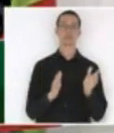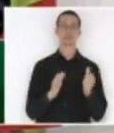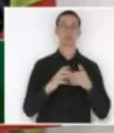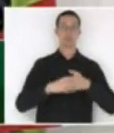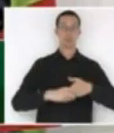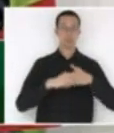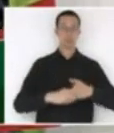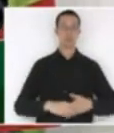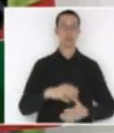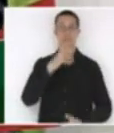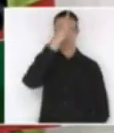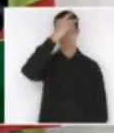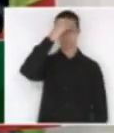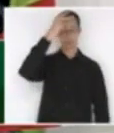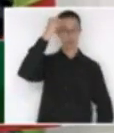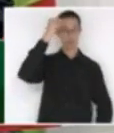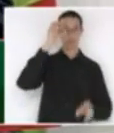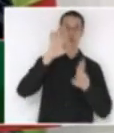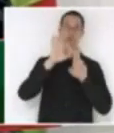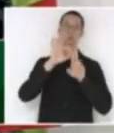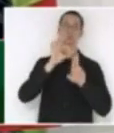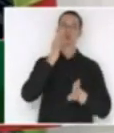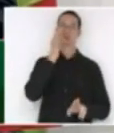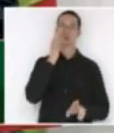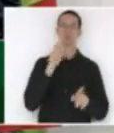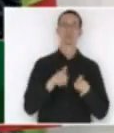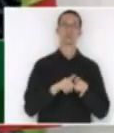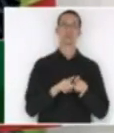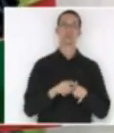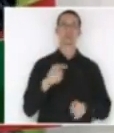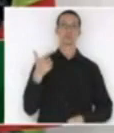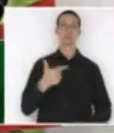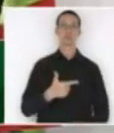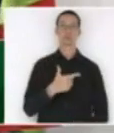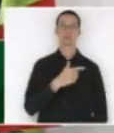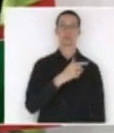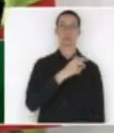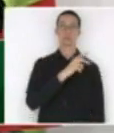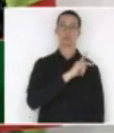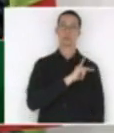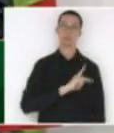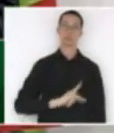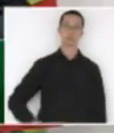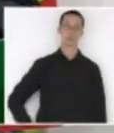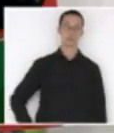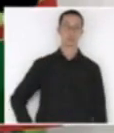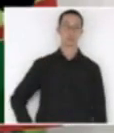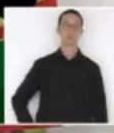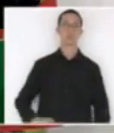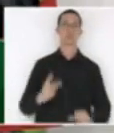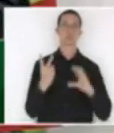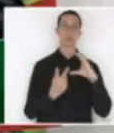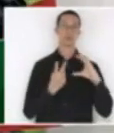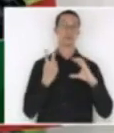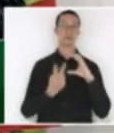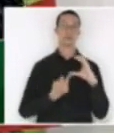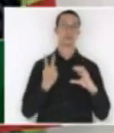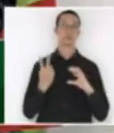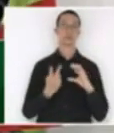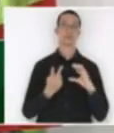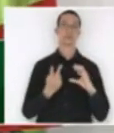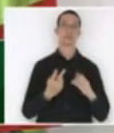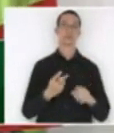cumprimentar o presidente da Câmara de Vereadores, o Marcos, em seu nome, cumprimentar a cada um, a cada uma que aqui estão